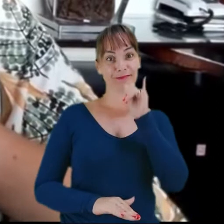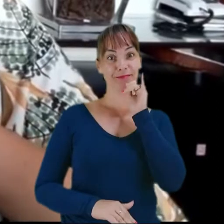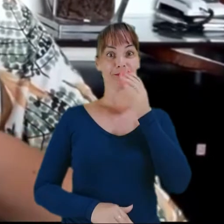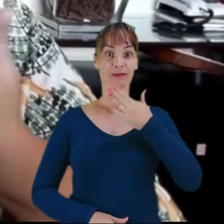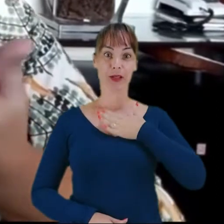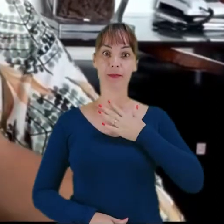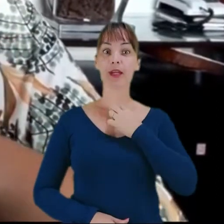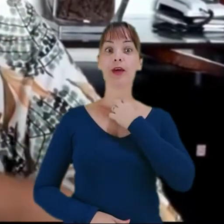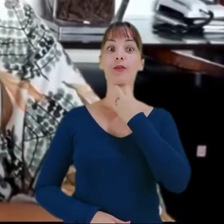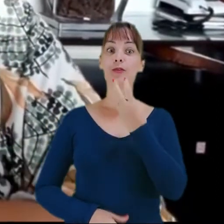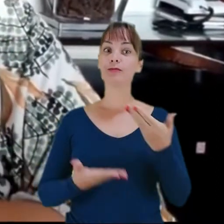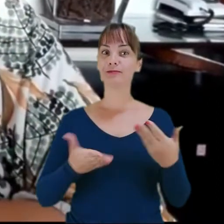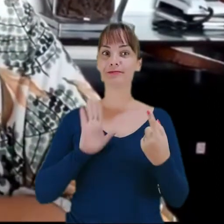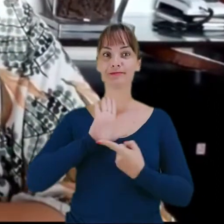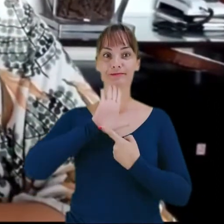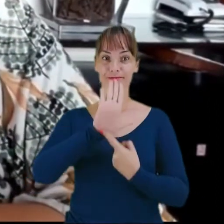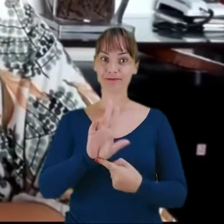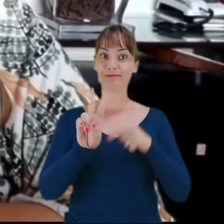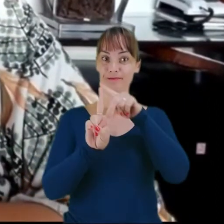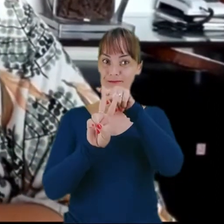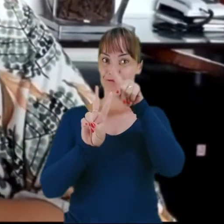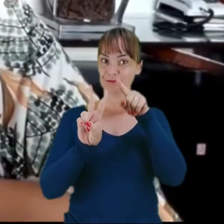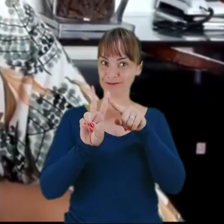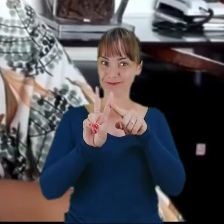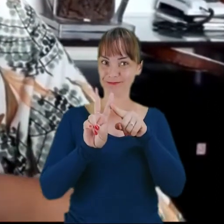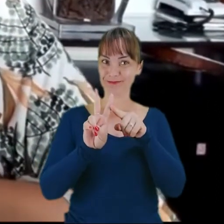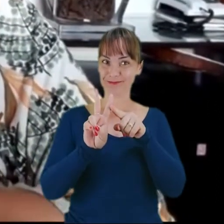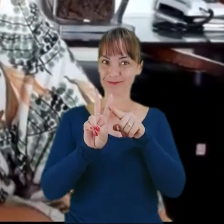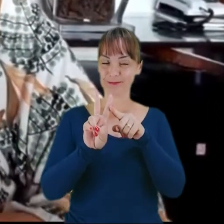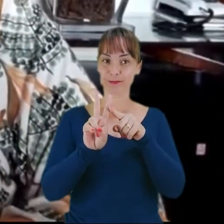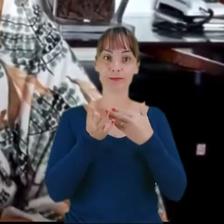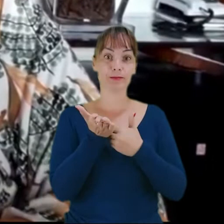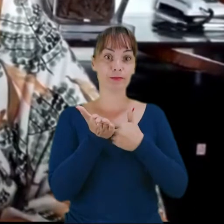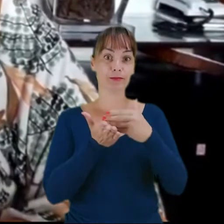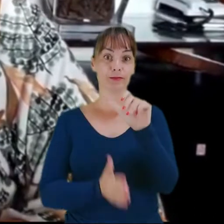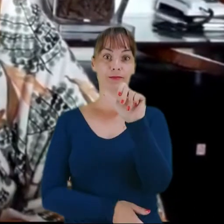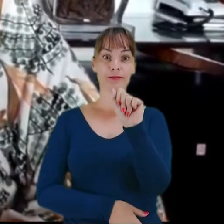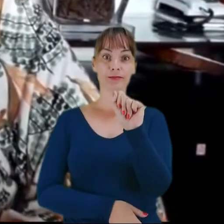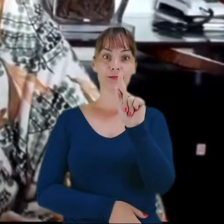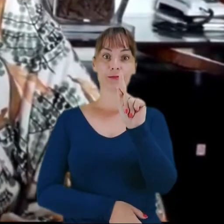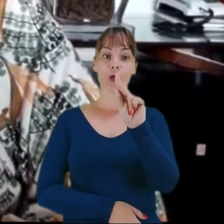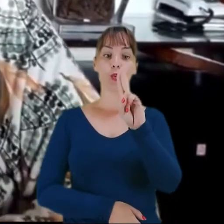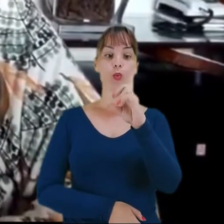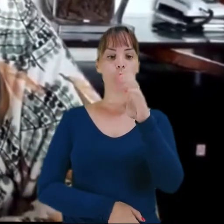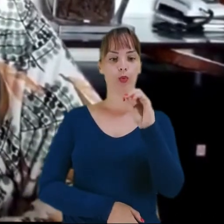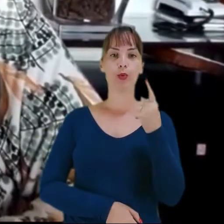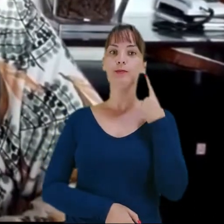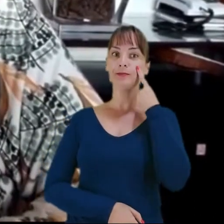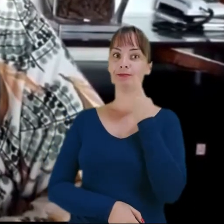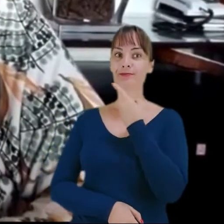da minha voz. E aqui eu vou te mostrar 2 sons, um agudo e um grave. Vamos começar com o agudo, esse sino aqui,